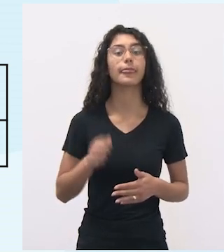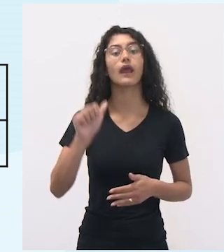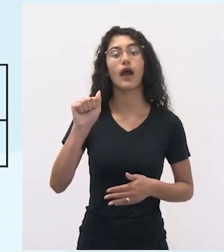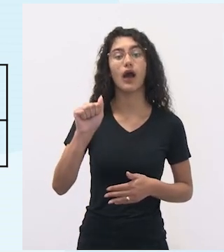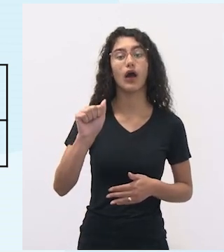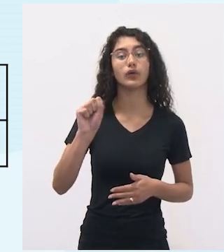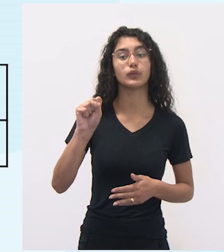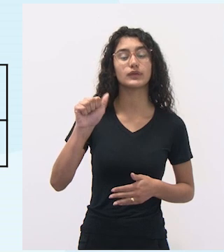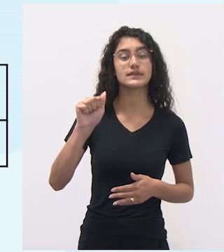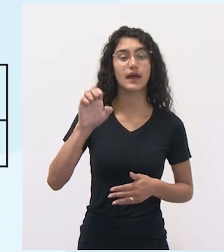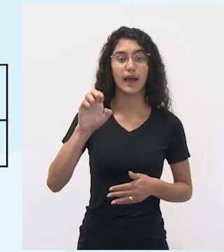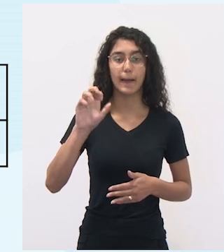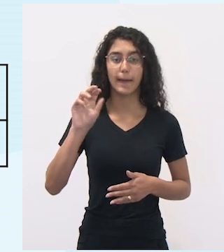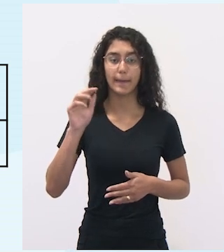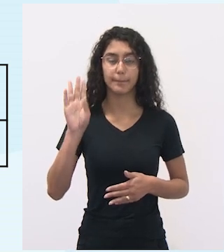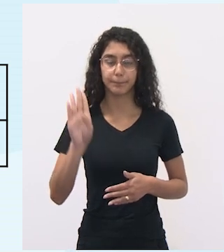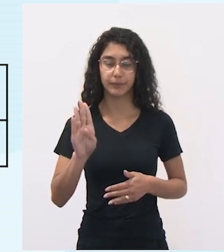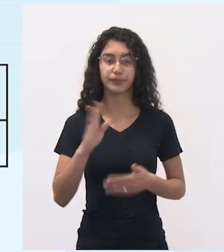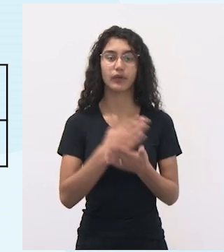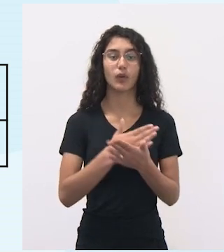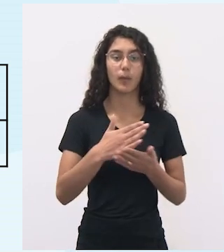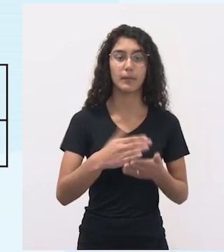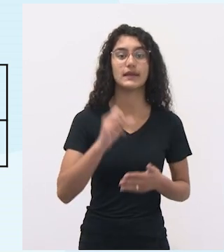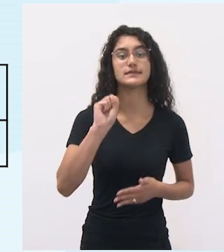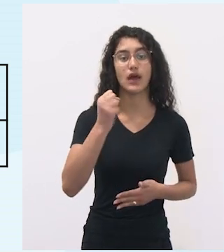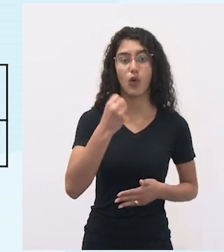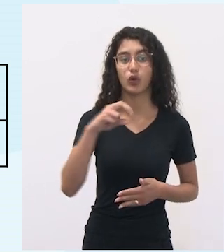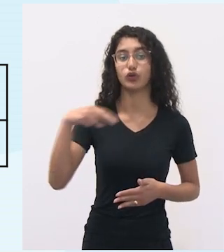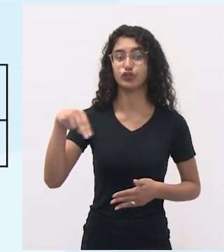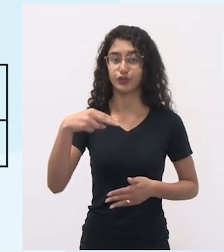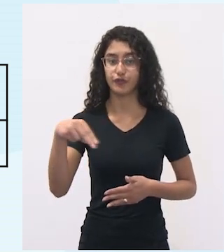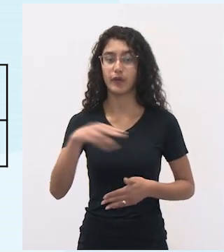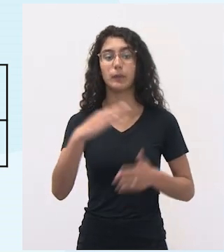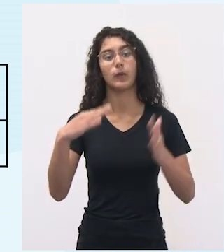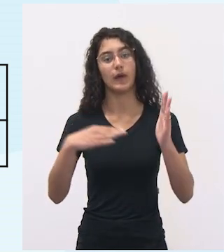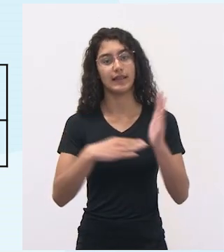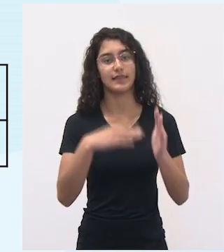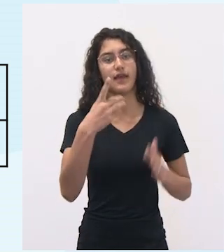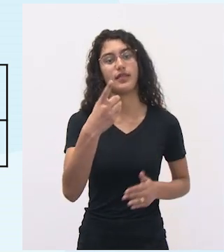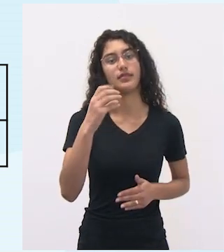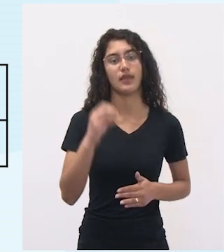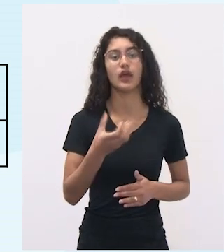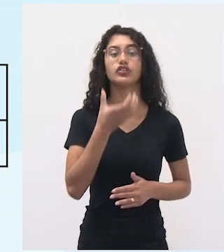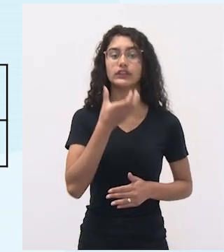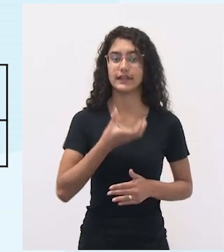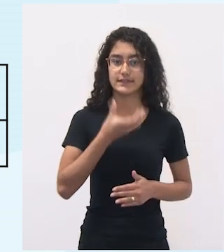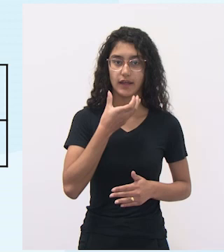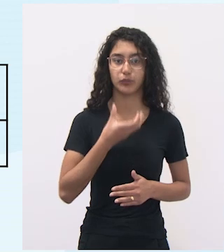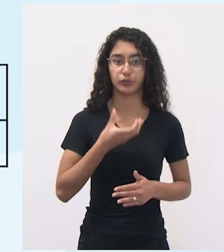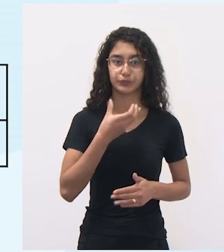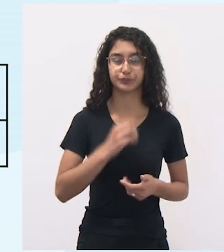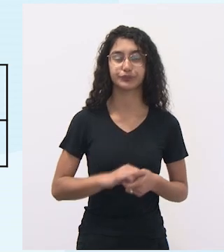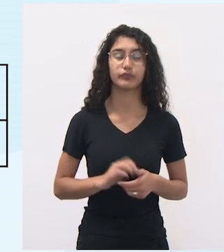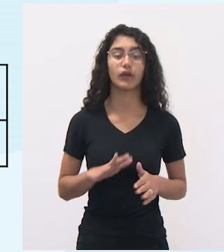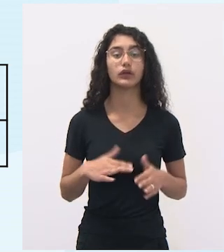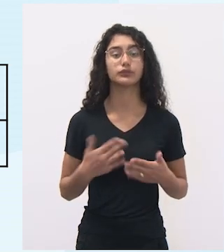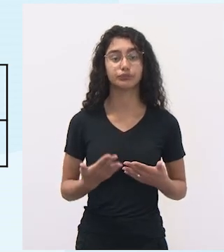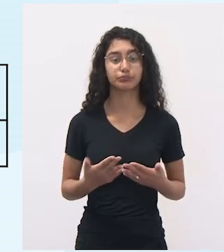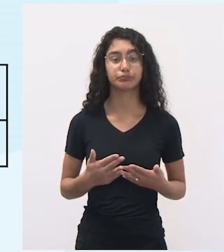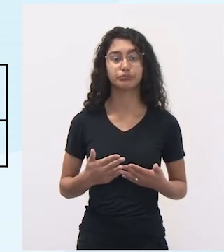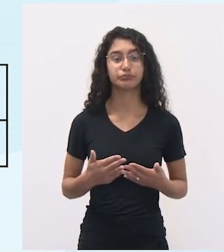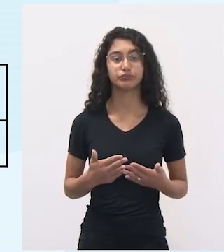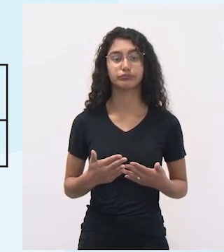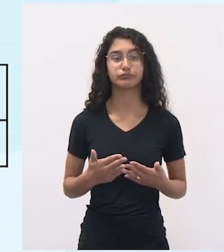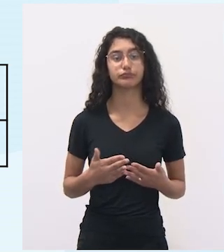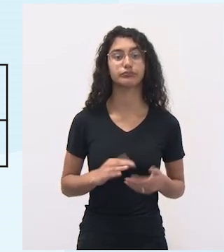em 8 de novembro e ela vai até 10 de dezembro. Então, é o primeiro momento para